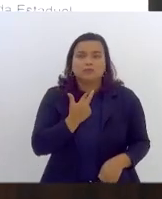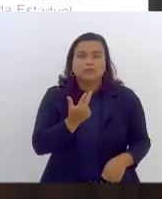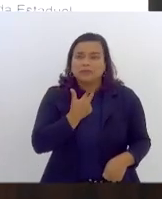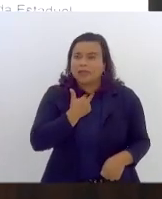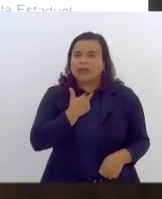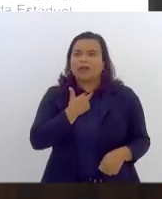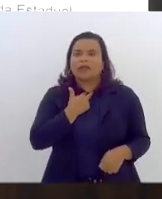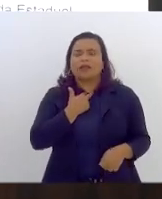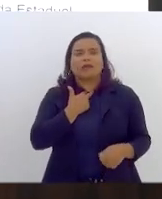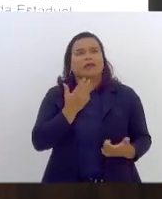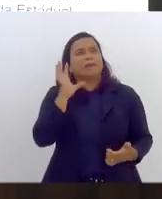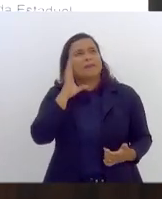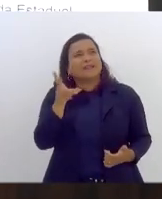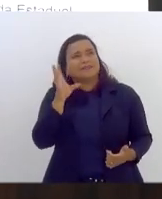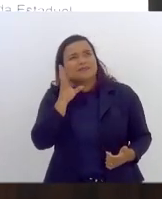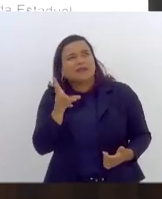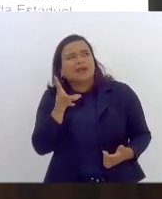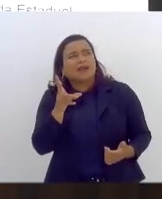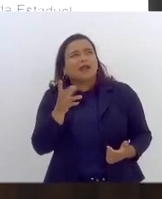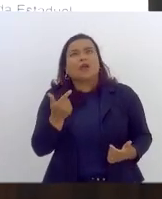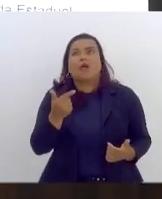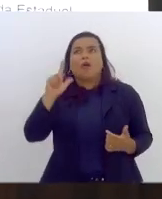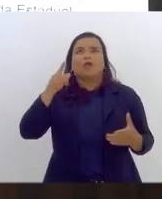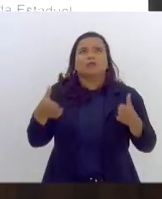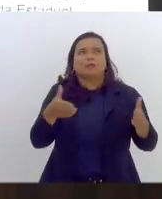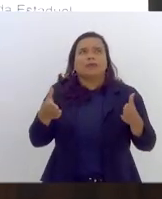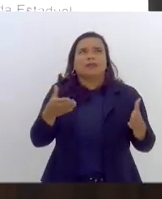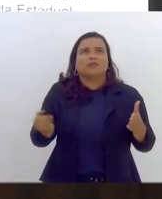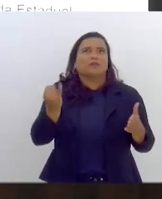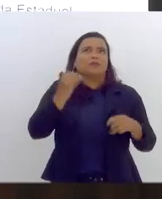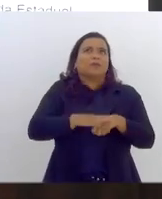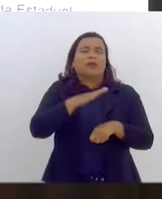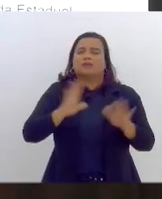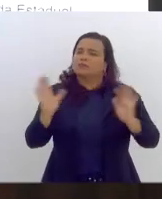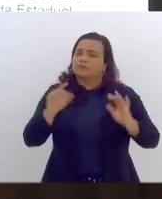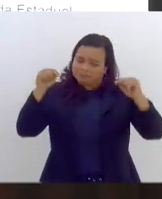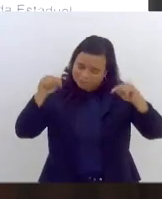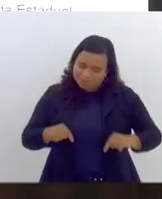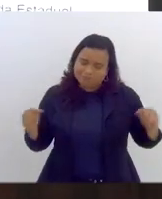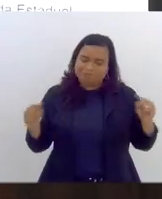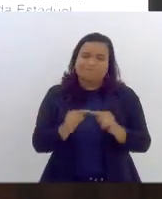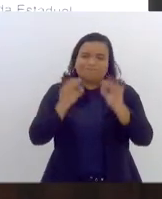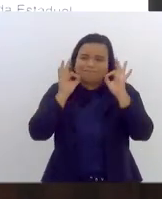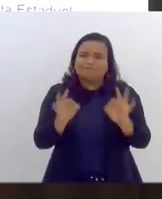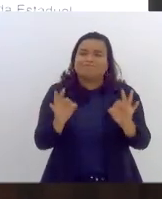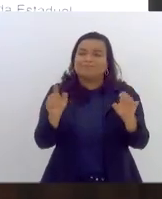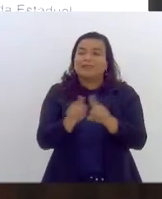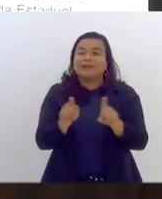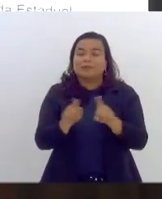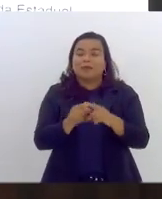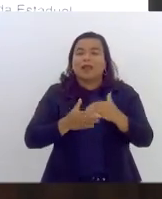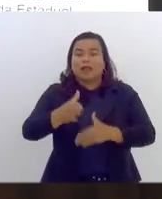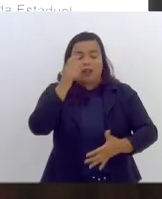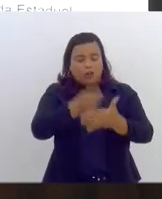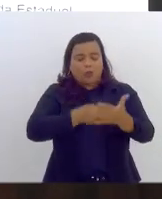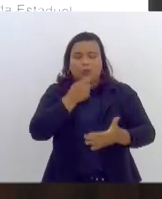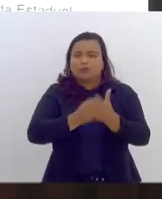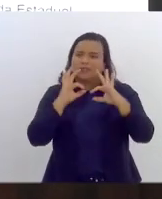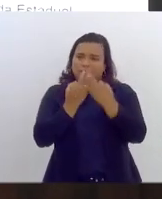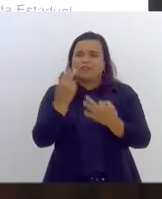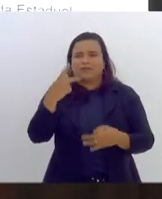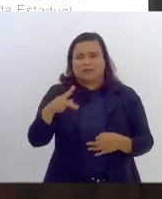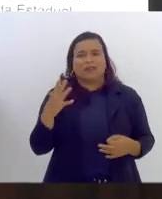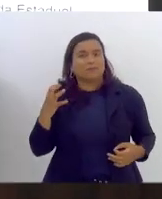tanto sentido nos dias de hoje, não poderia fazer tanto sentido também a partir da luta da família de